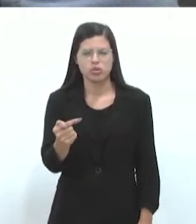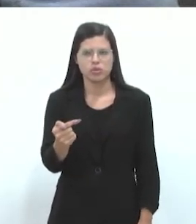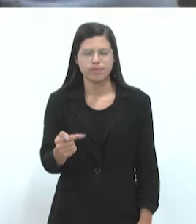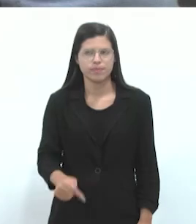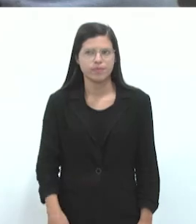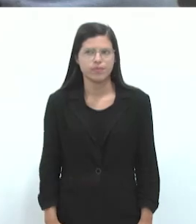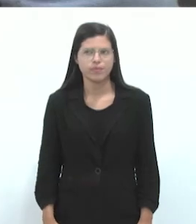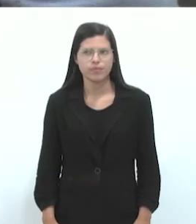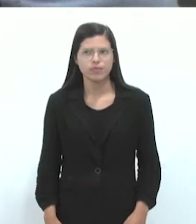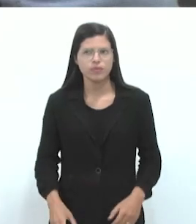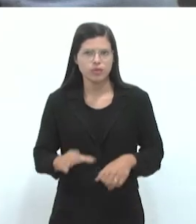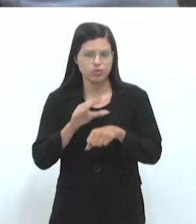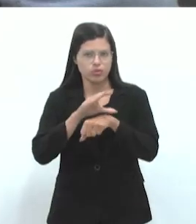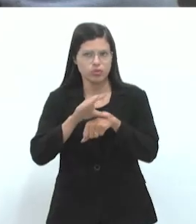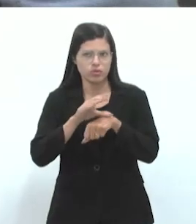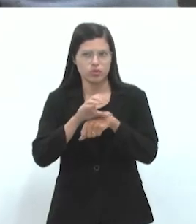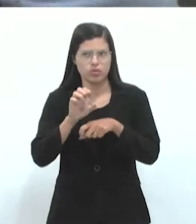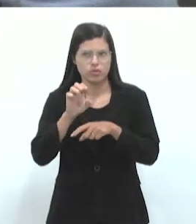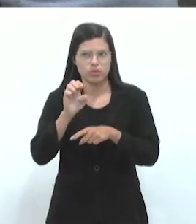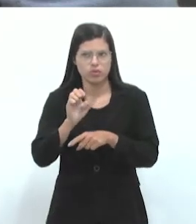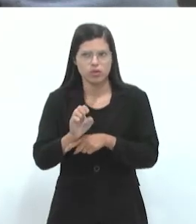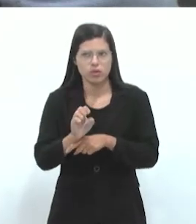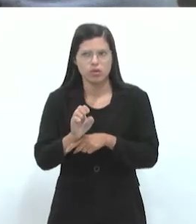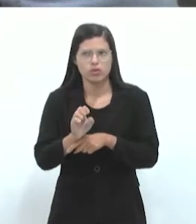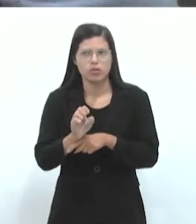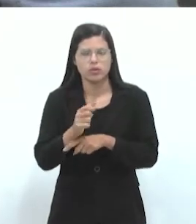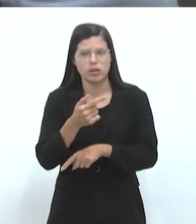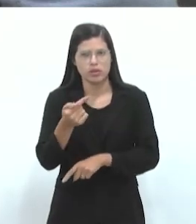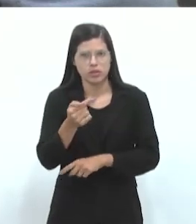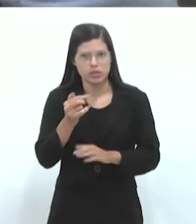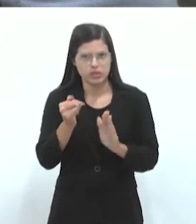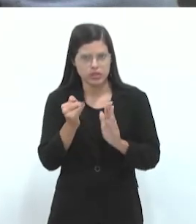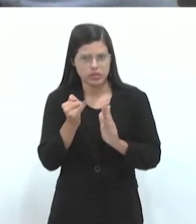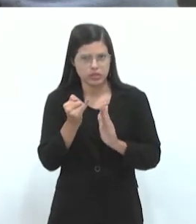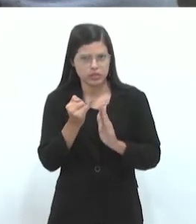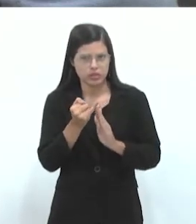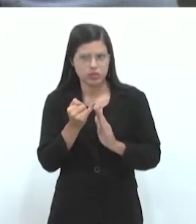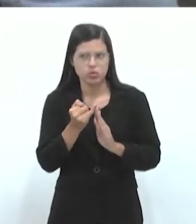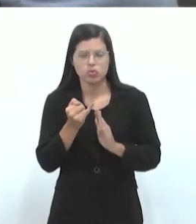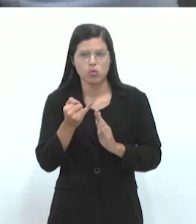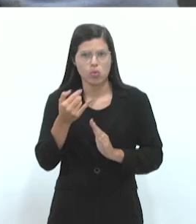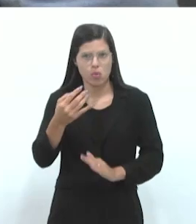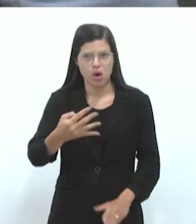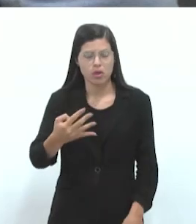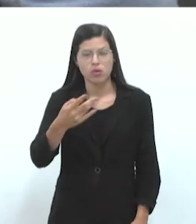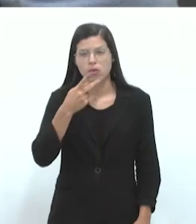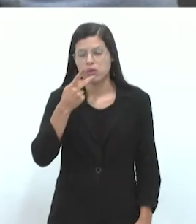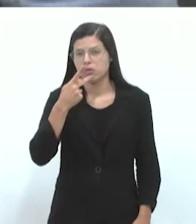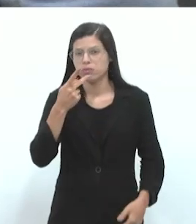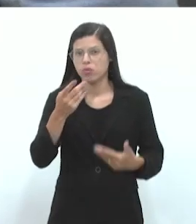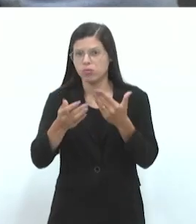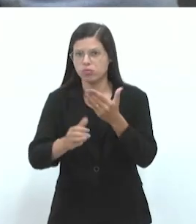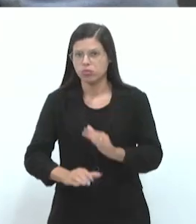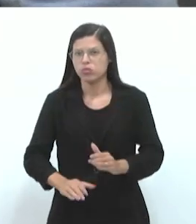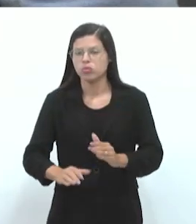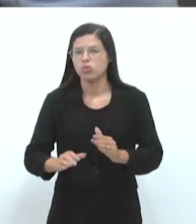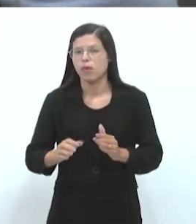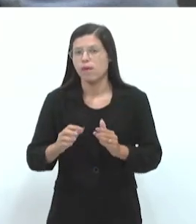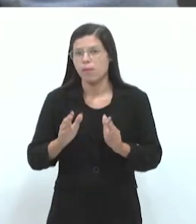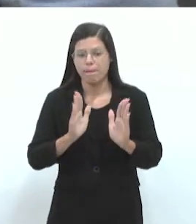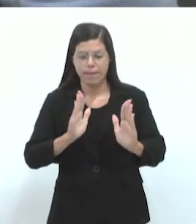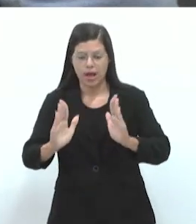da Constituição do Estado, 77, inciso 4º, que diz que um concurso público é válido por 2